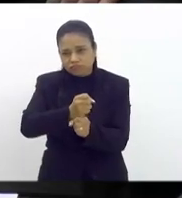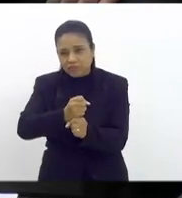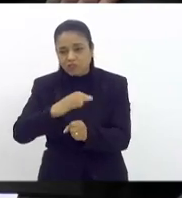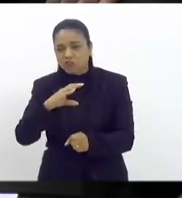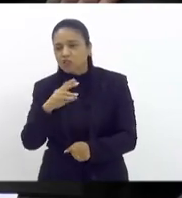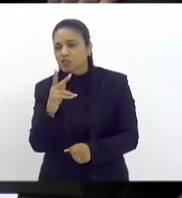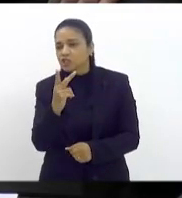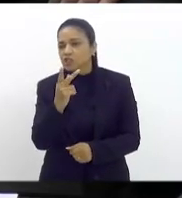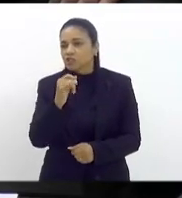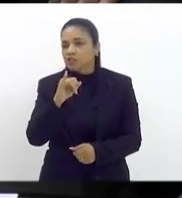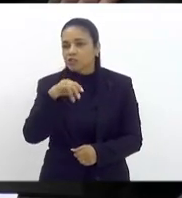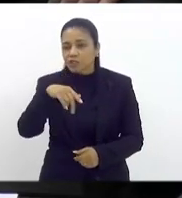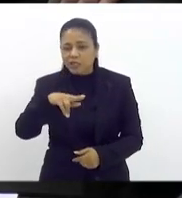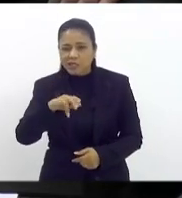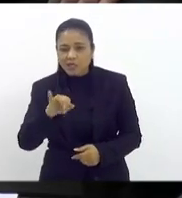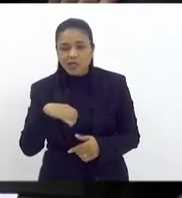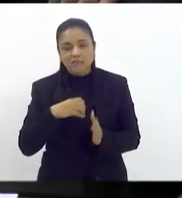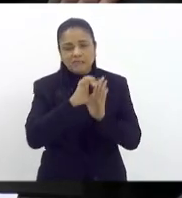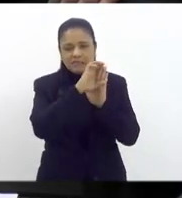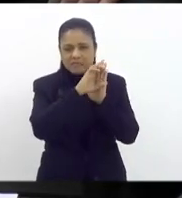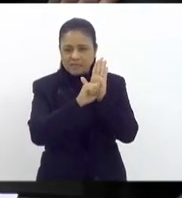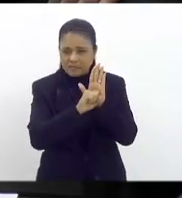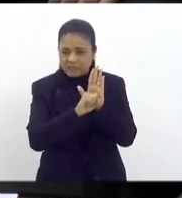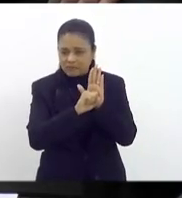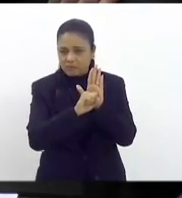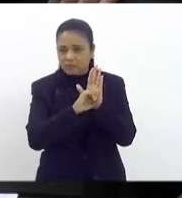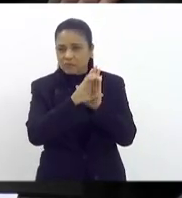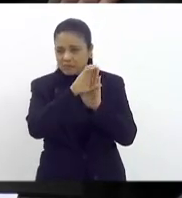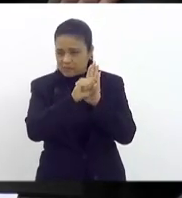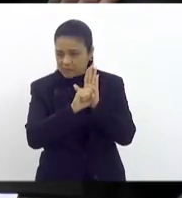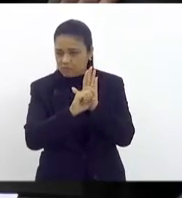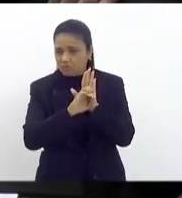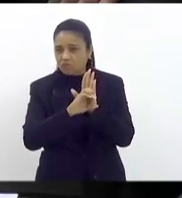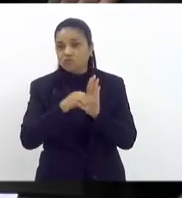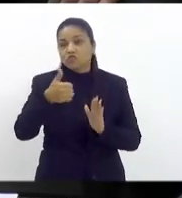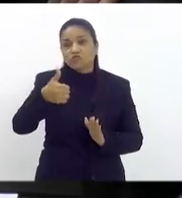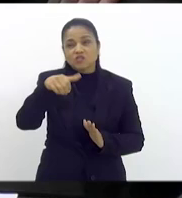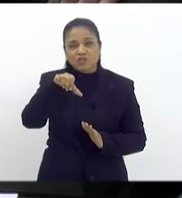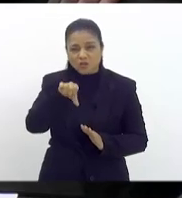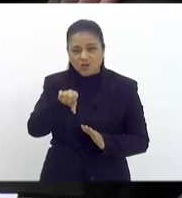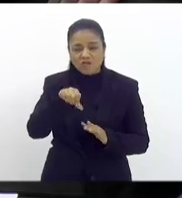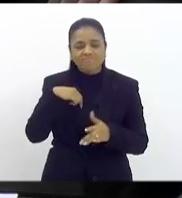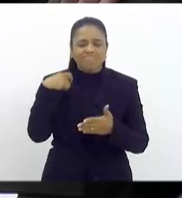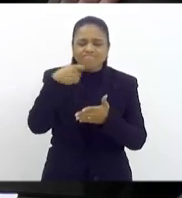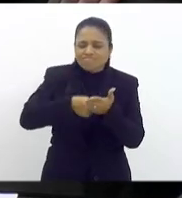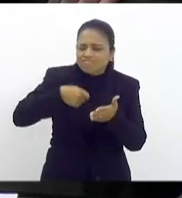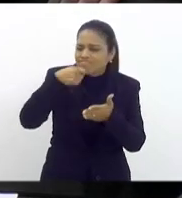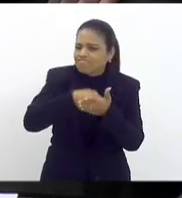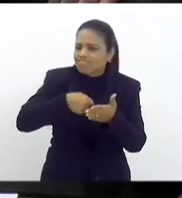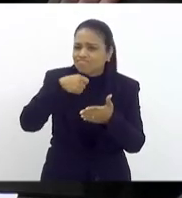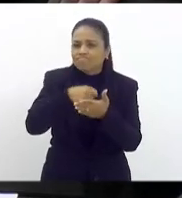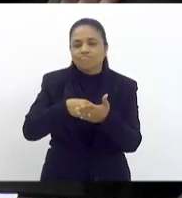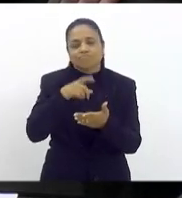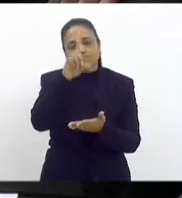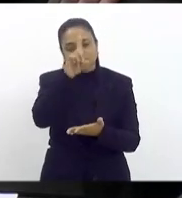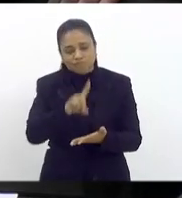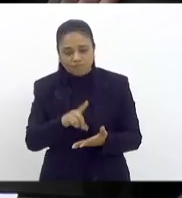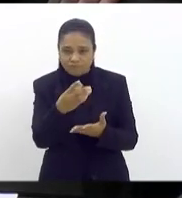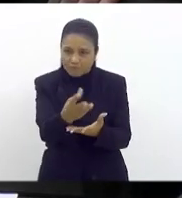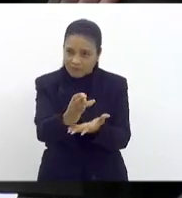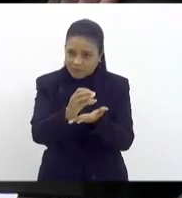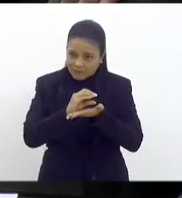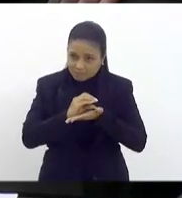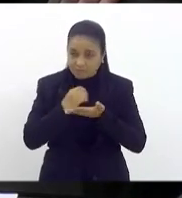século XIX, os compositores viviam pelejando, lutando para receber os seus direitos. Então,